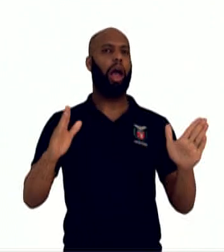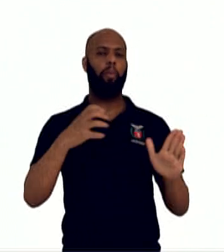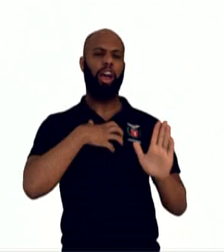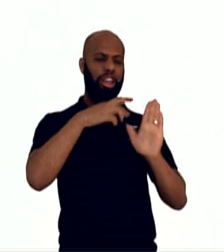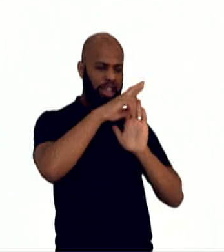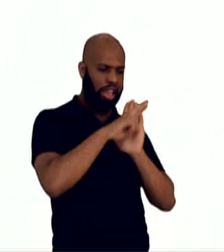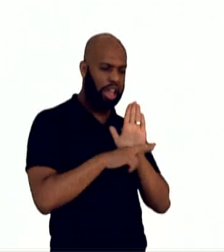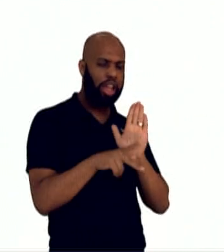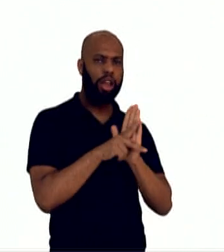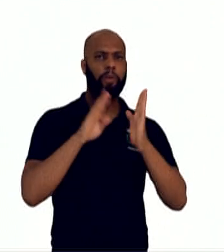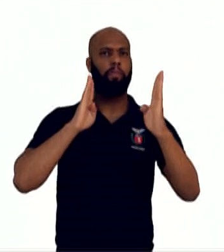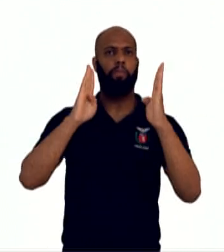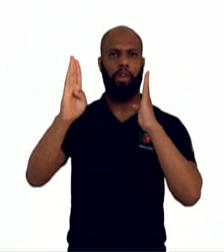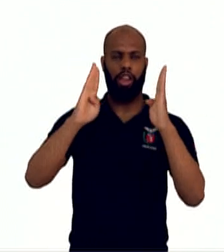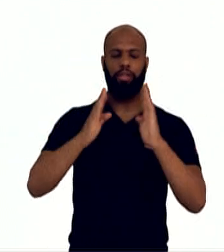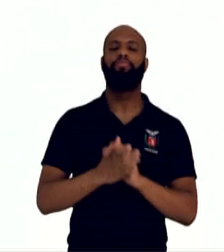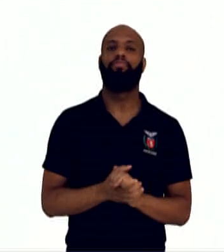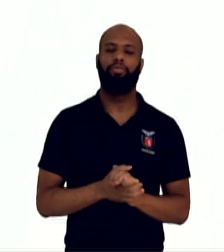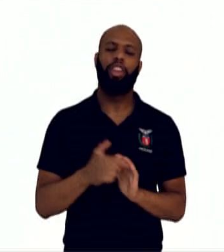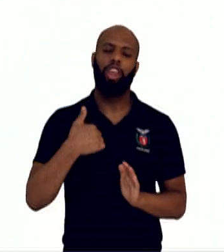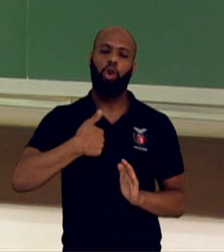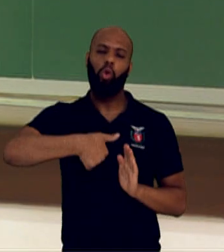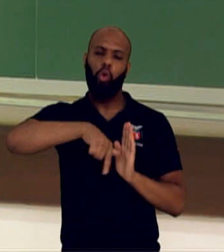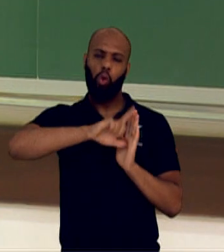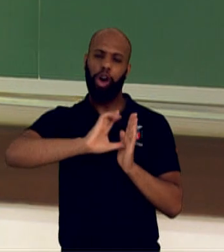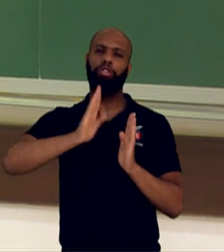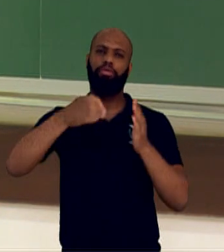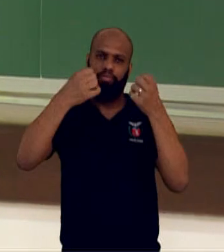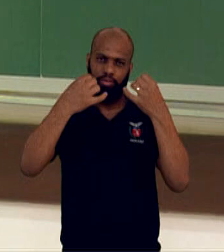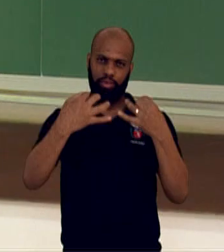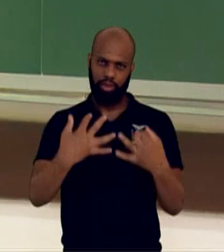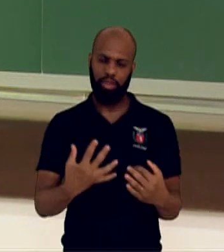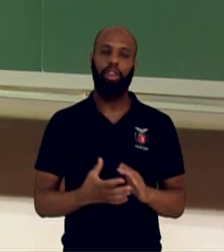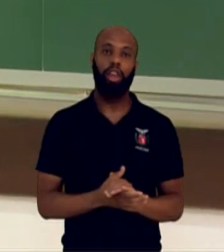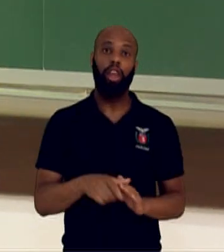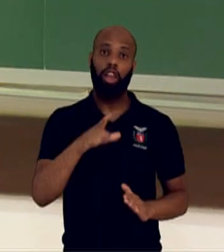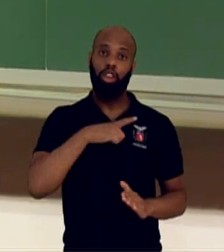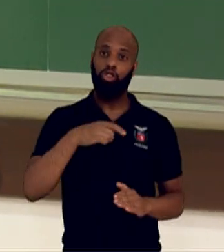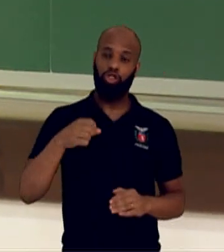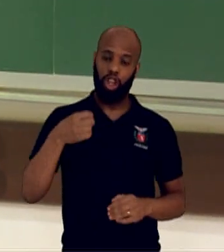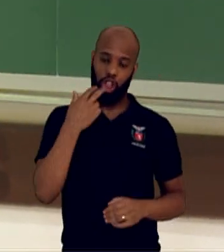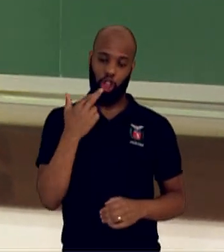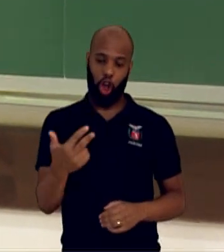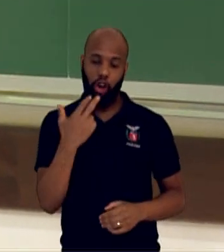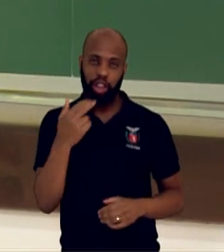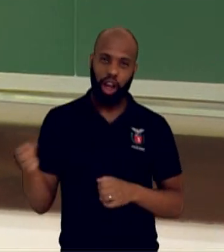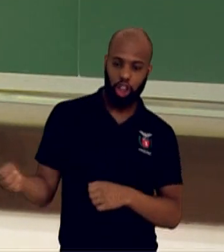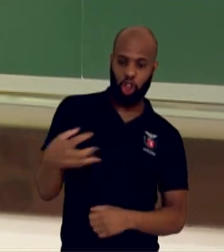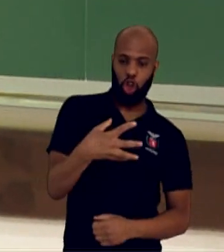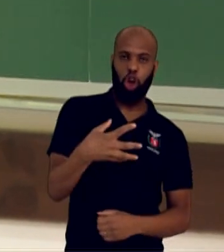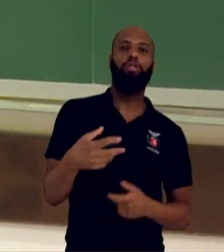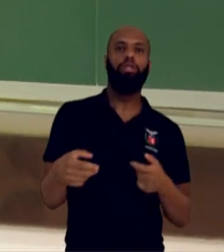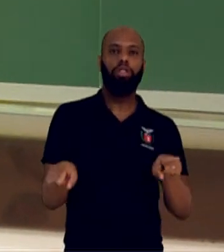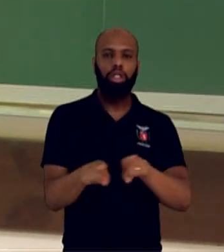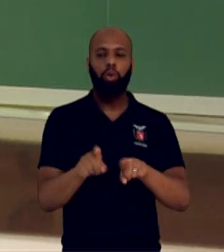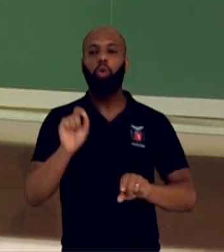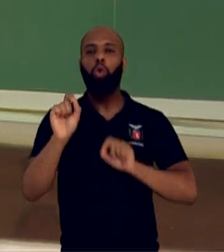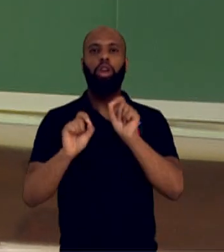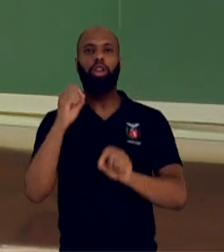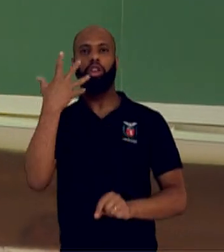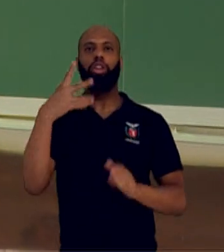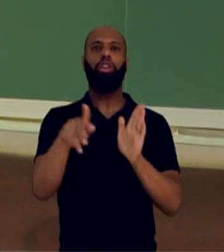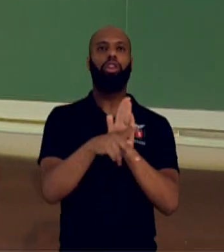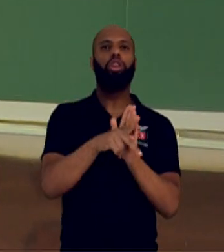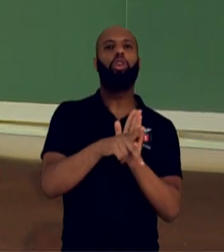predominantes daquele período. Então, foi o que eu já comentei com vocês. Eles traziam as novidades dos acontecimentos que